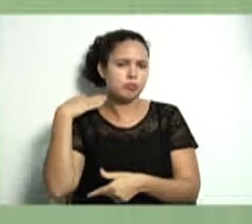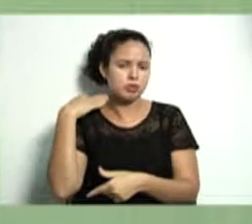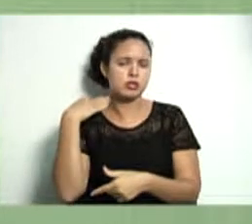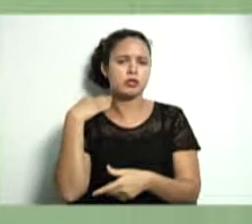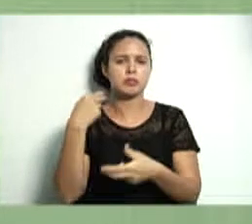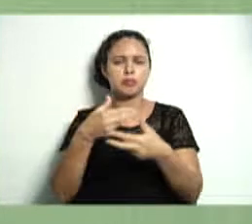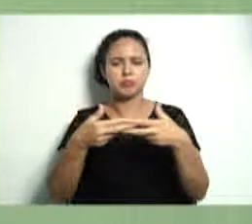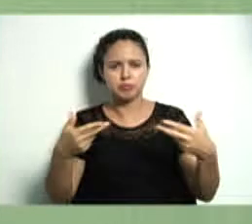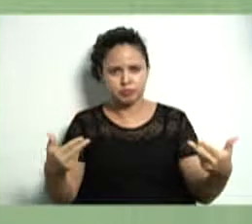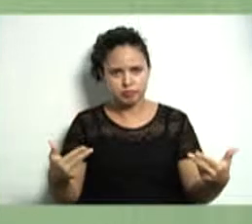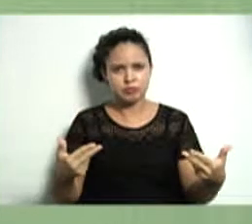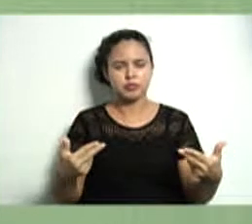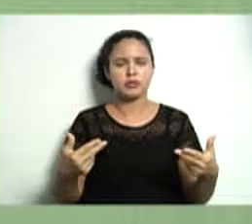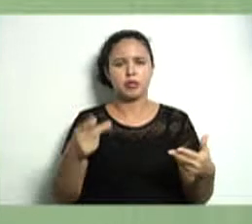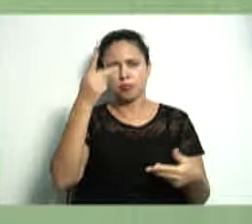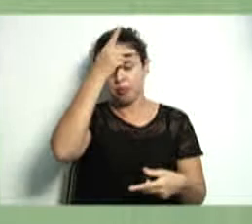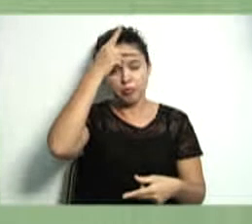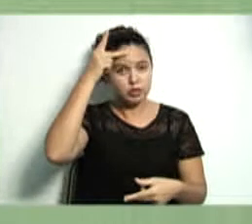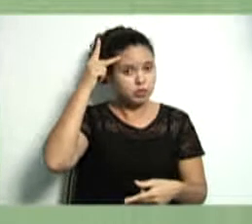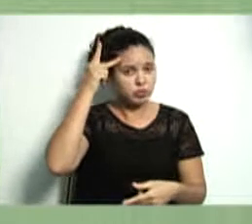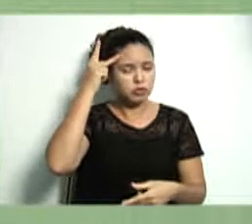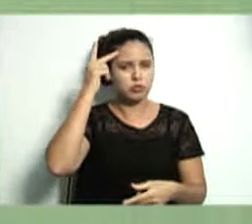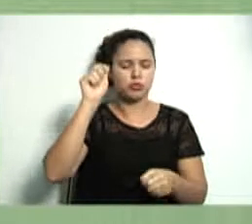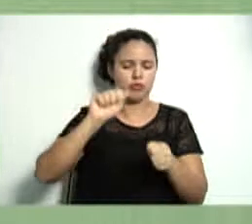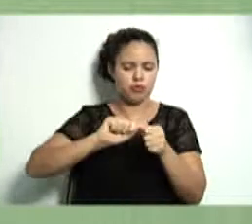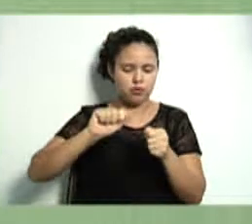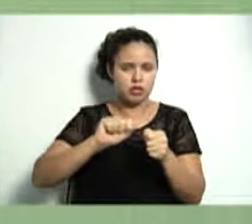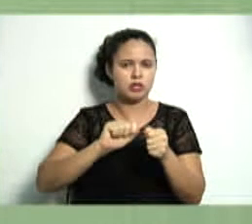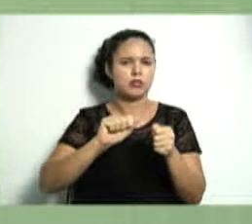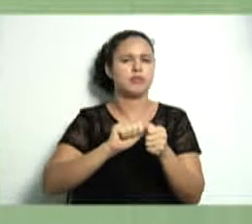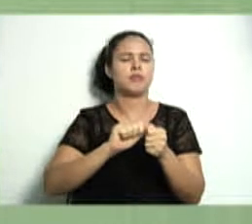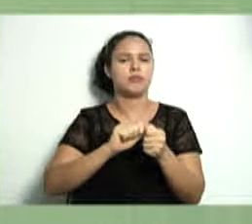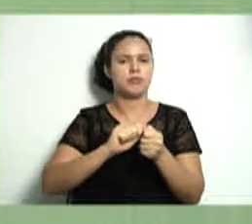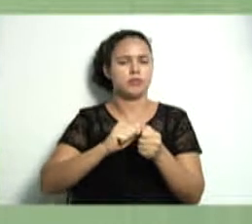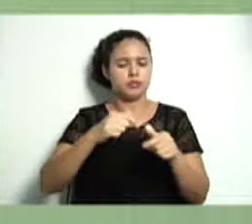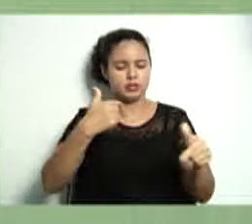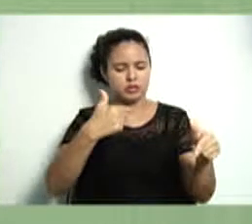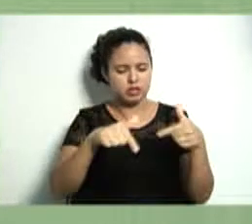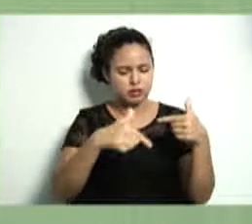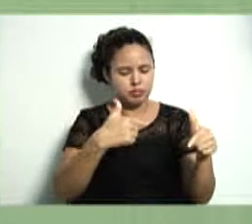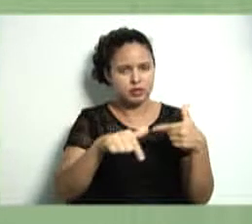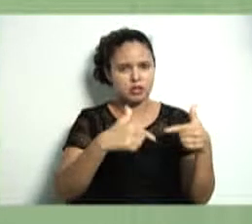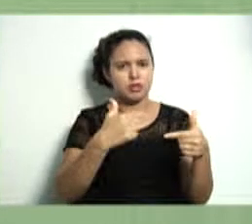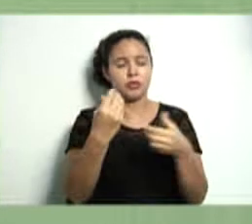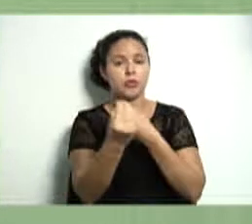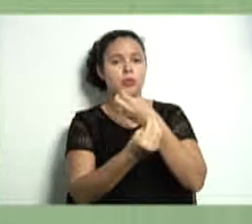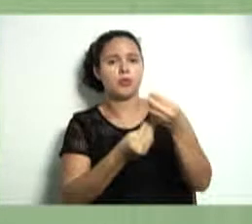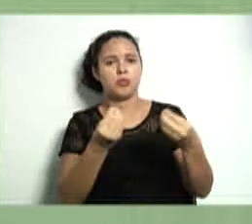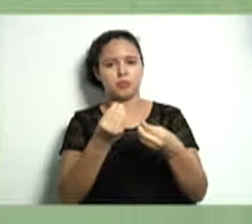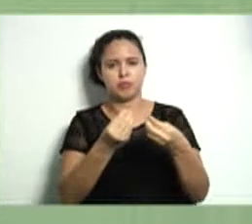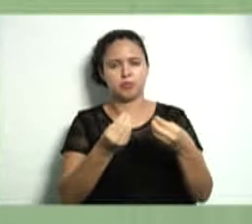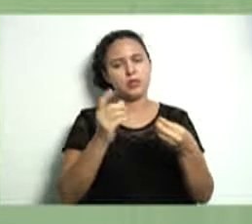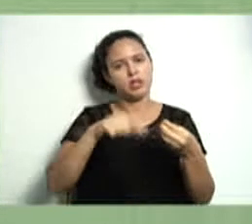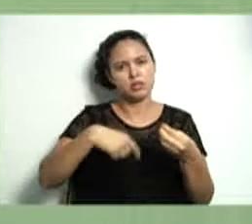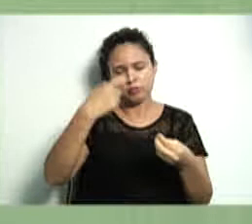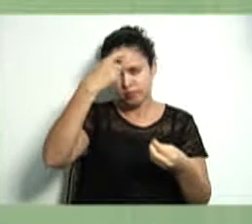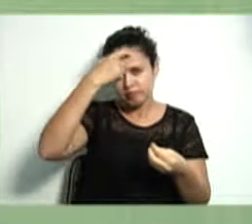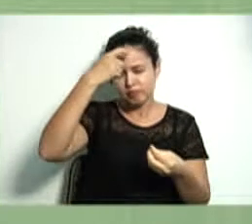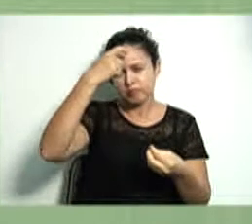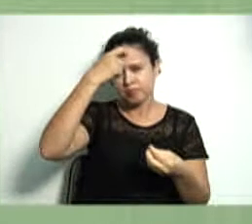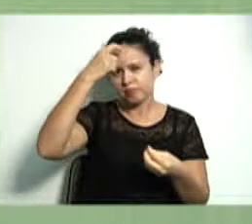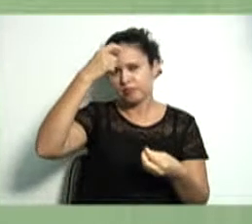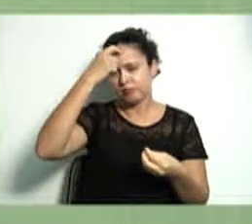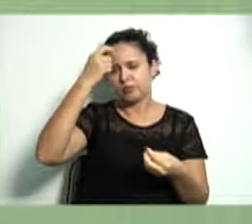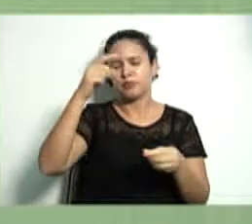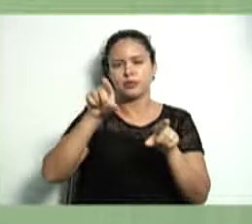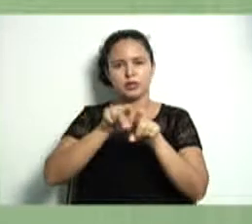sua capacidade física e intelectual, a qual chamamos de força de trabalho. Então, gente,